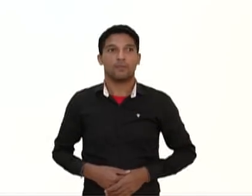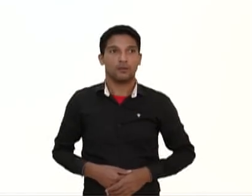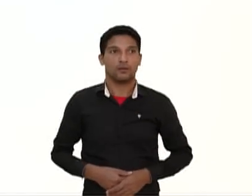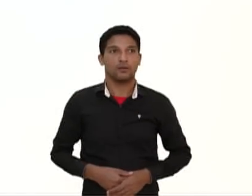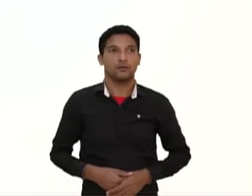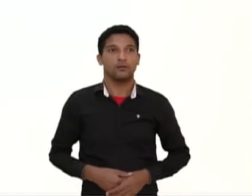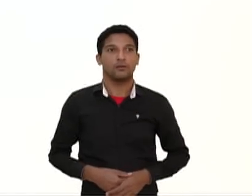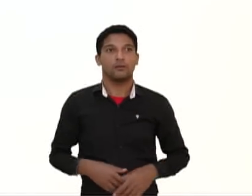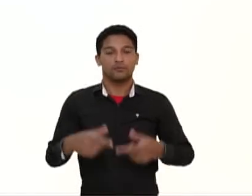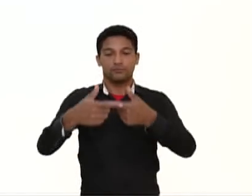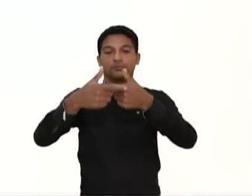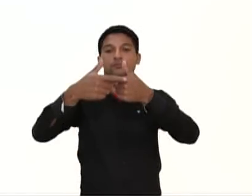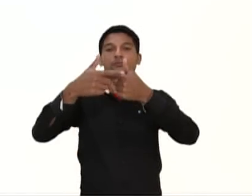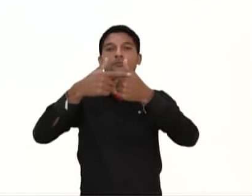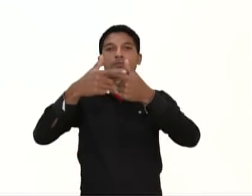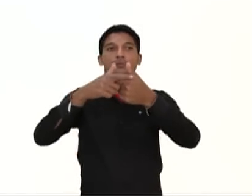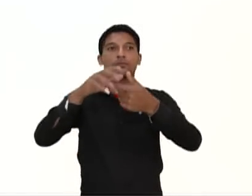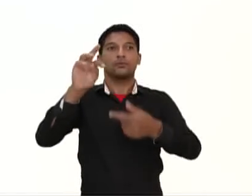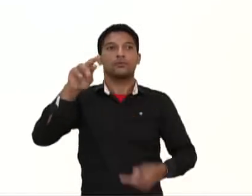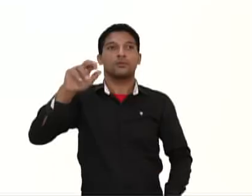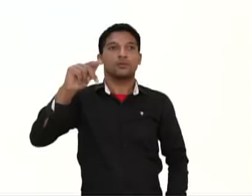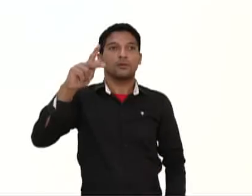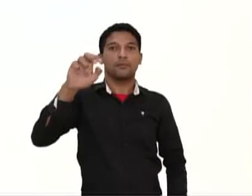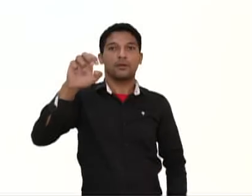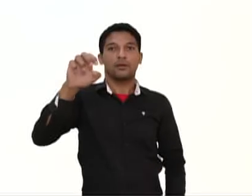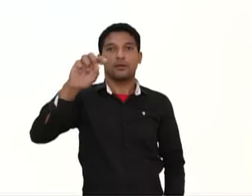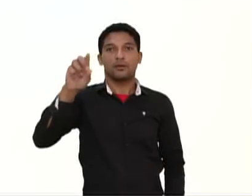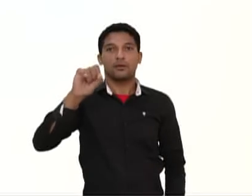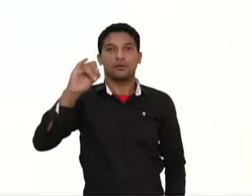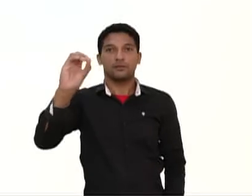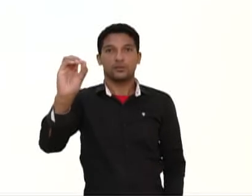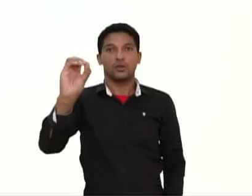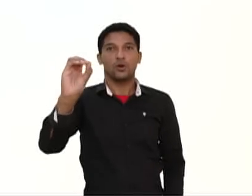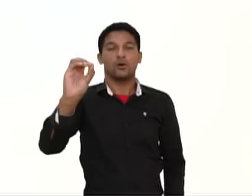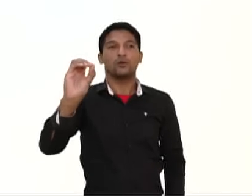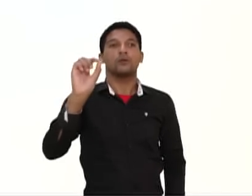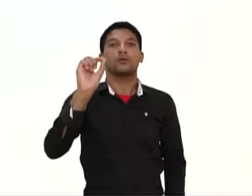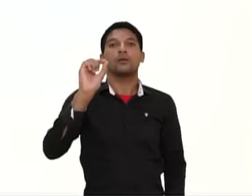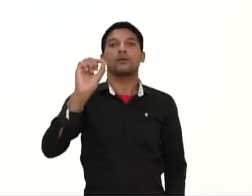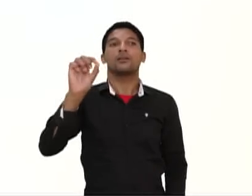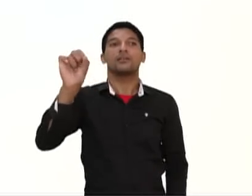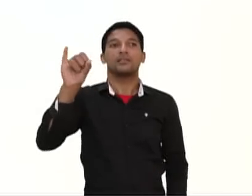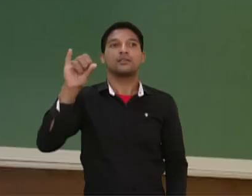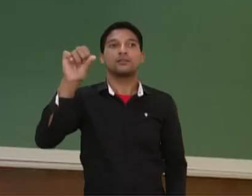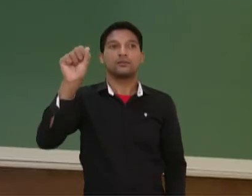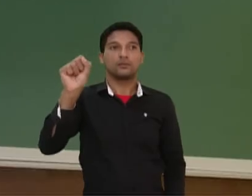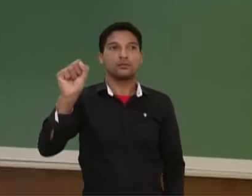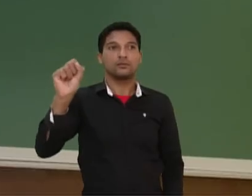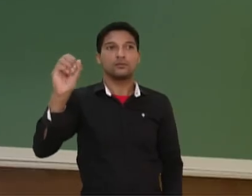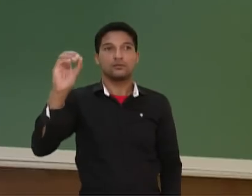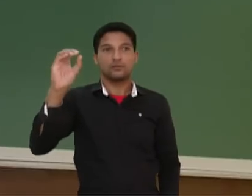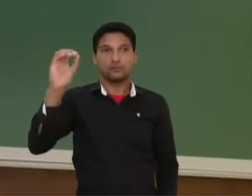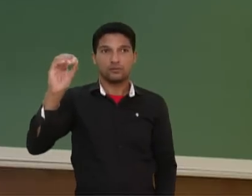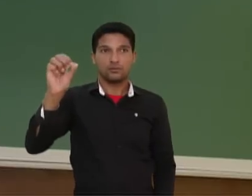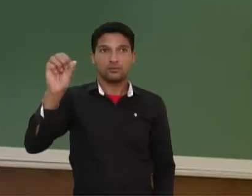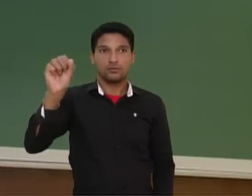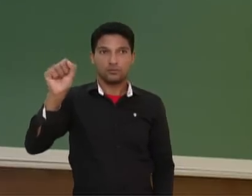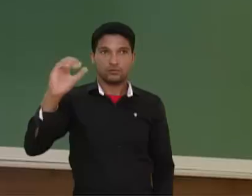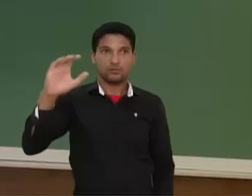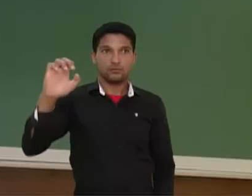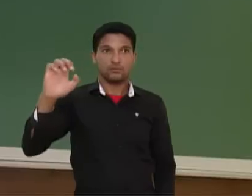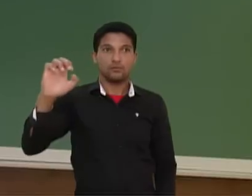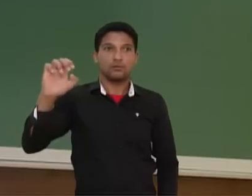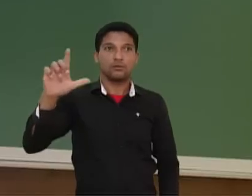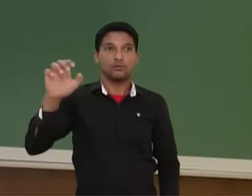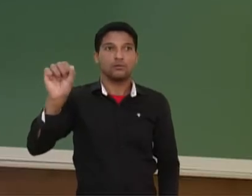Tá? Lembra que eu disse que o trapézio isósceles ele vem de um triângulo isósceles fatiado? Então, esses ângulos eles vão ser congruentes da